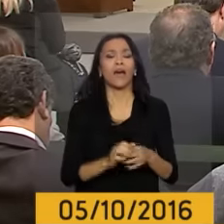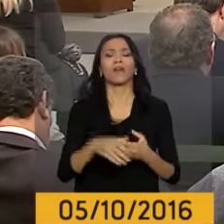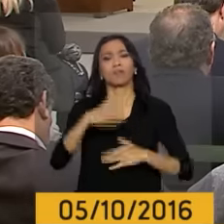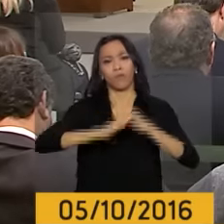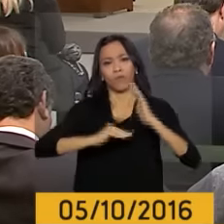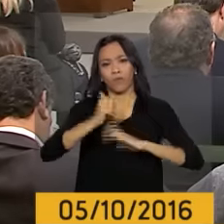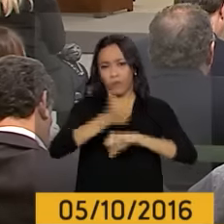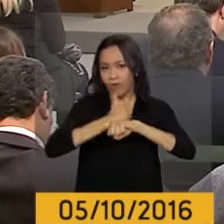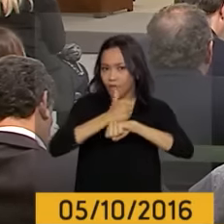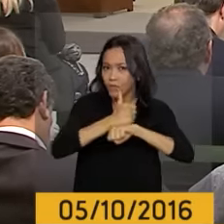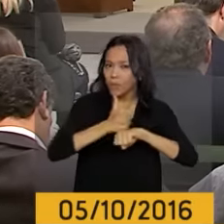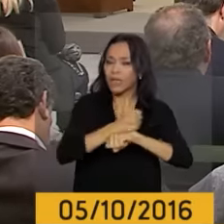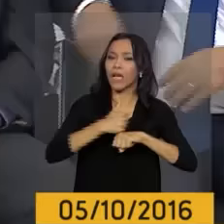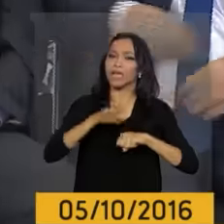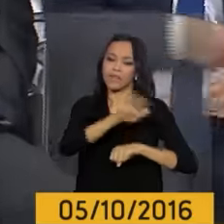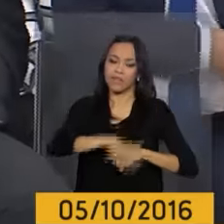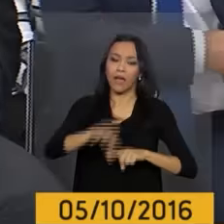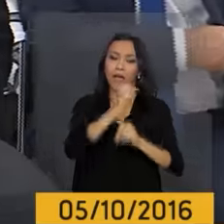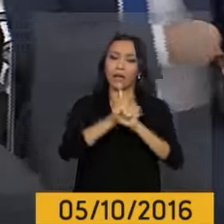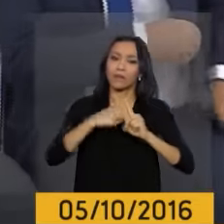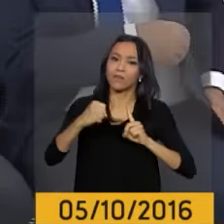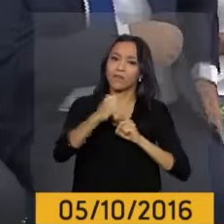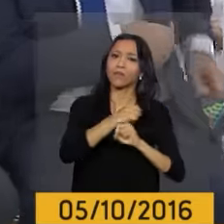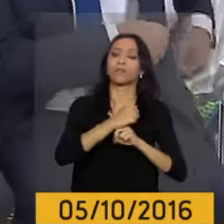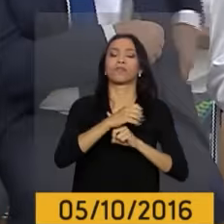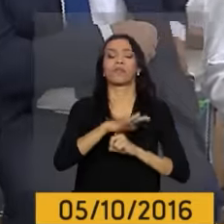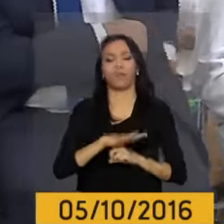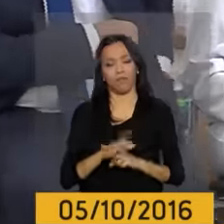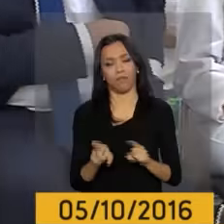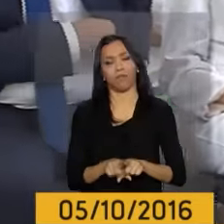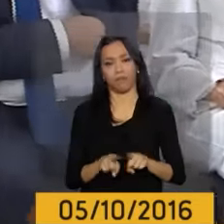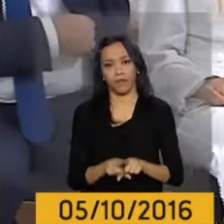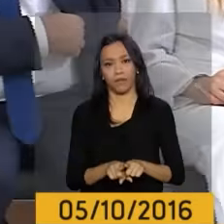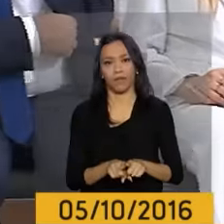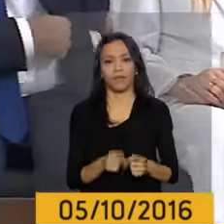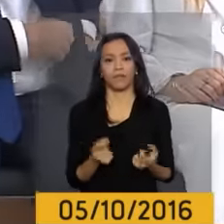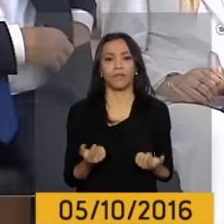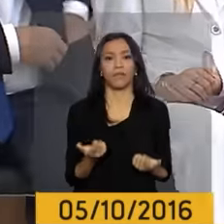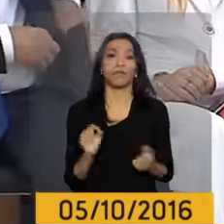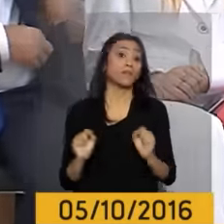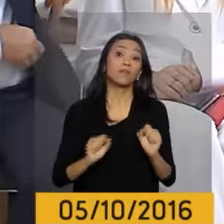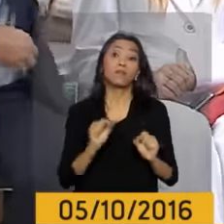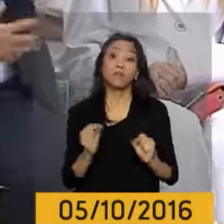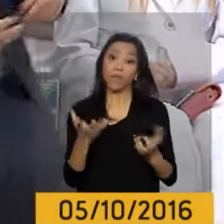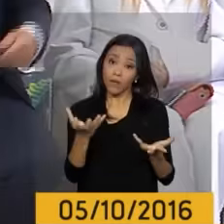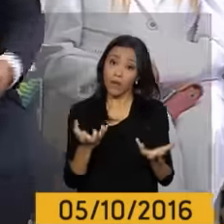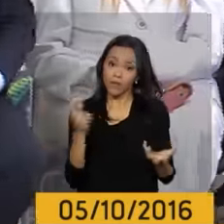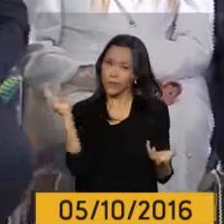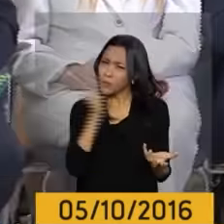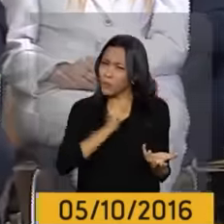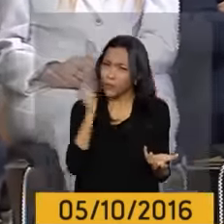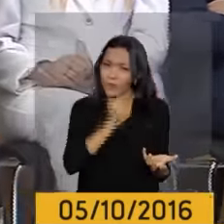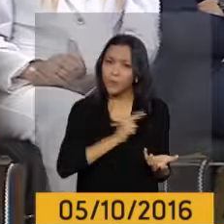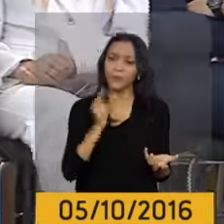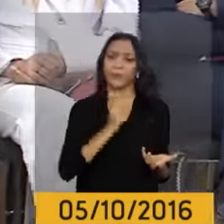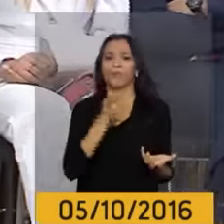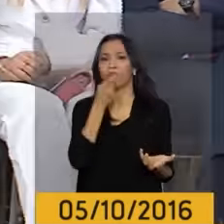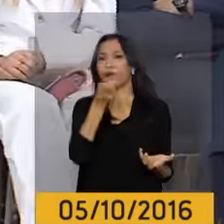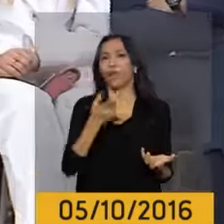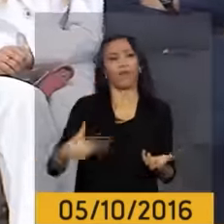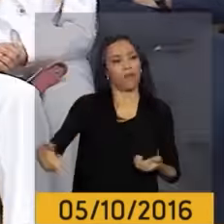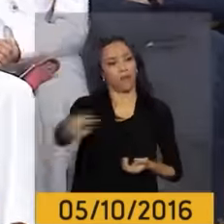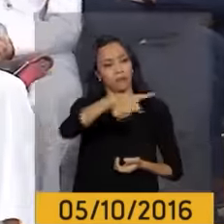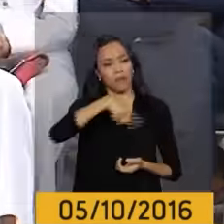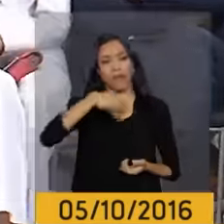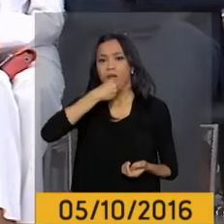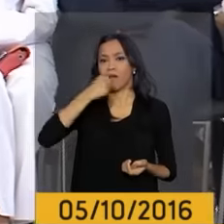profissionais de assistência social. E aqui eu quero muito rapidamente dizer aos senhores